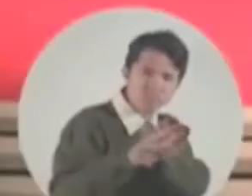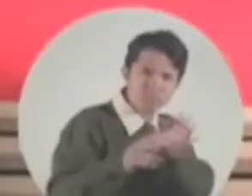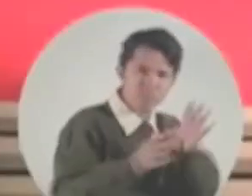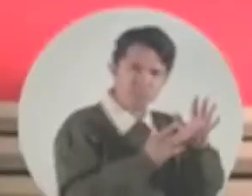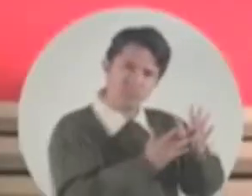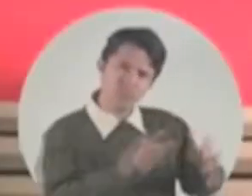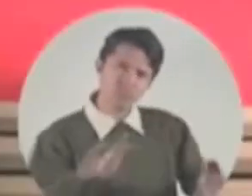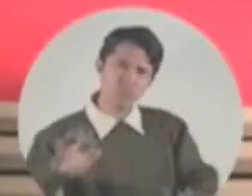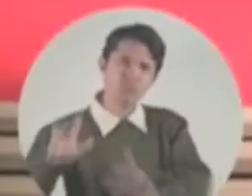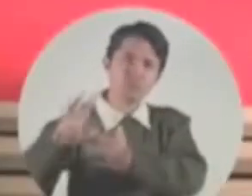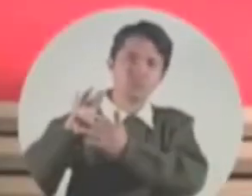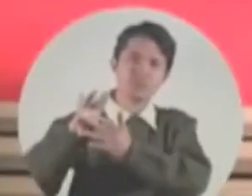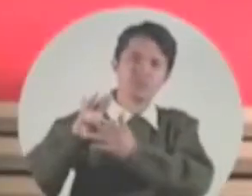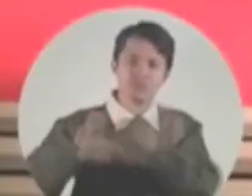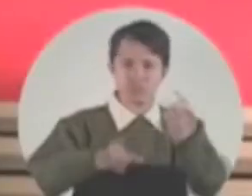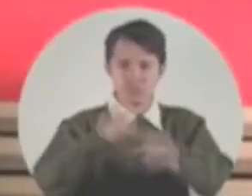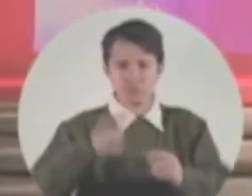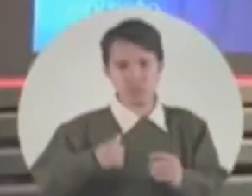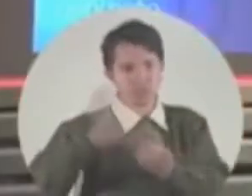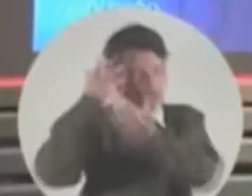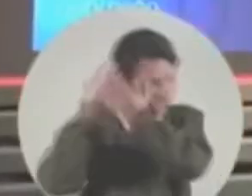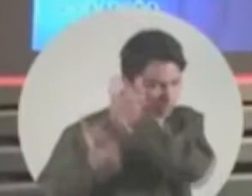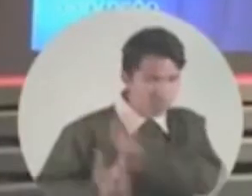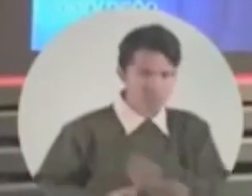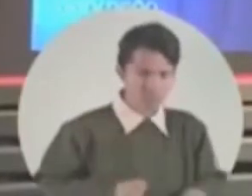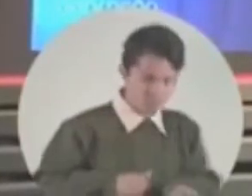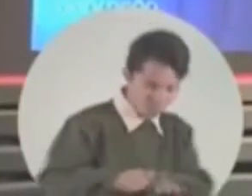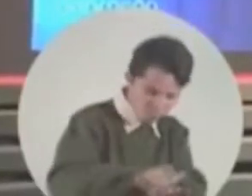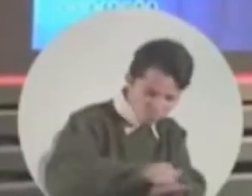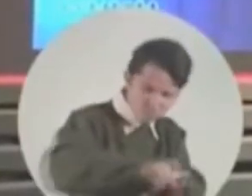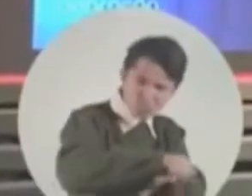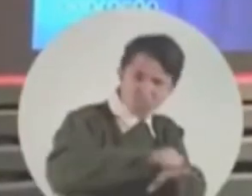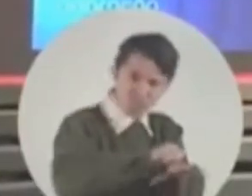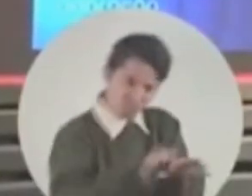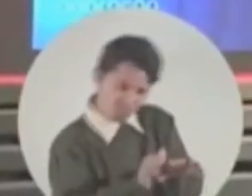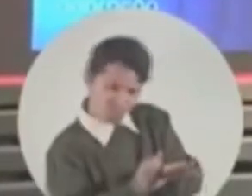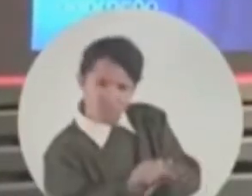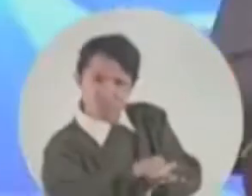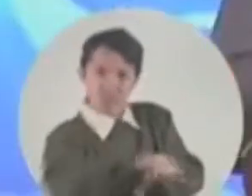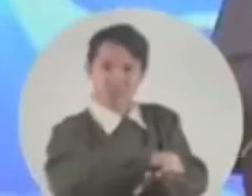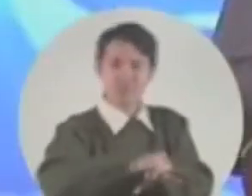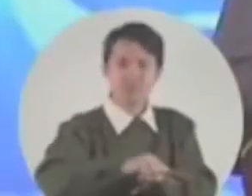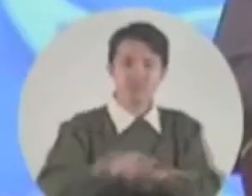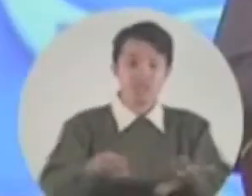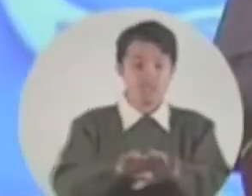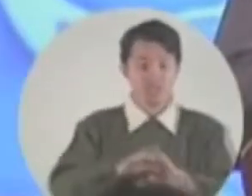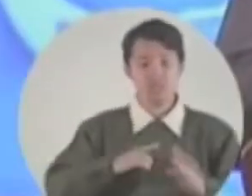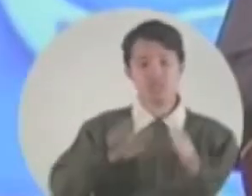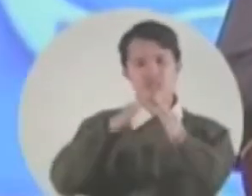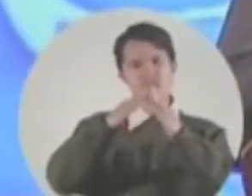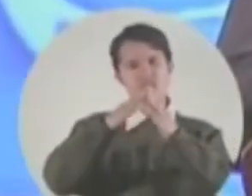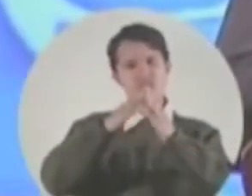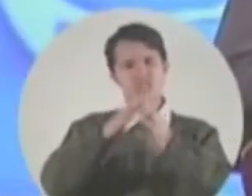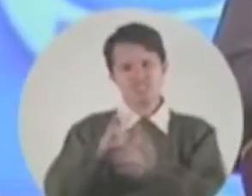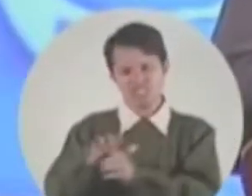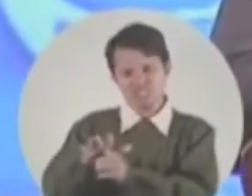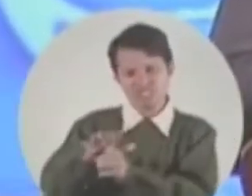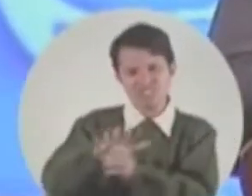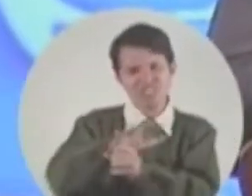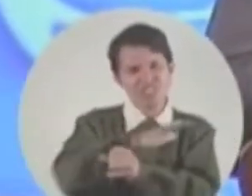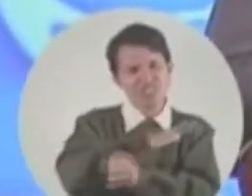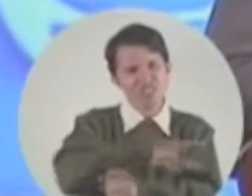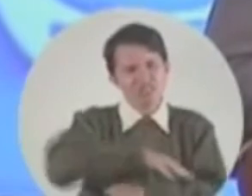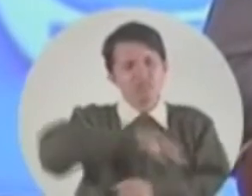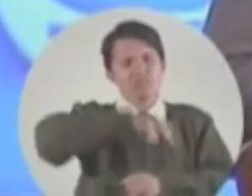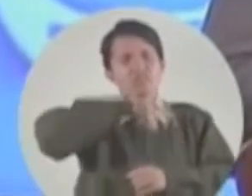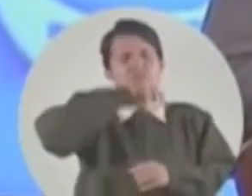Jesus, e os enxugou com seus cabelos. E a casa encheu-se com a